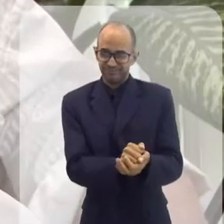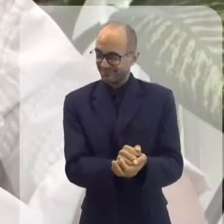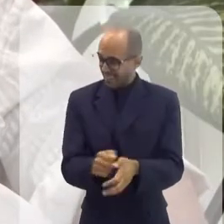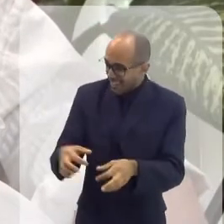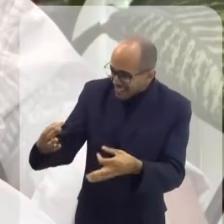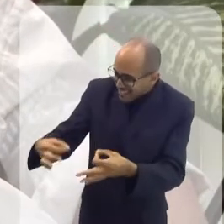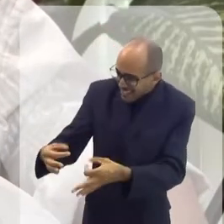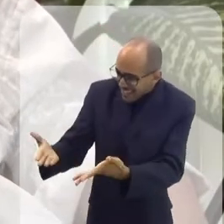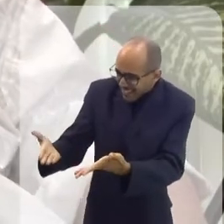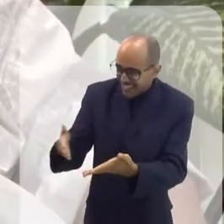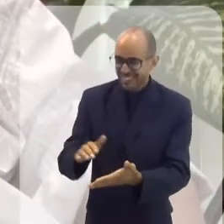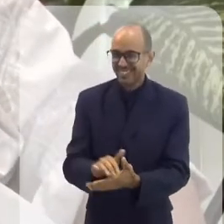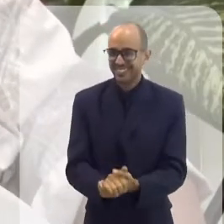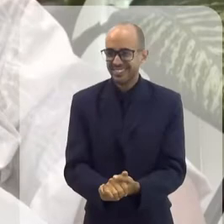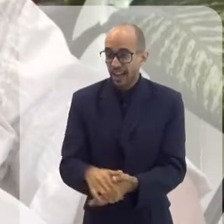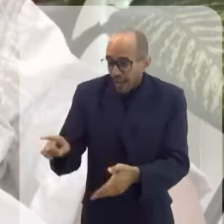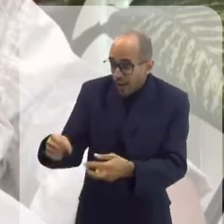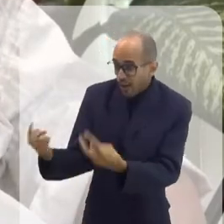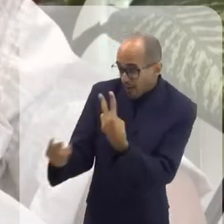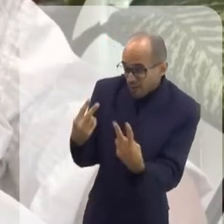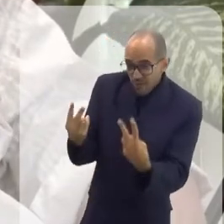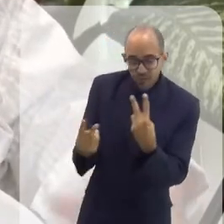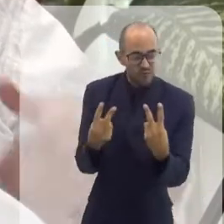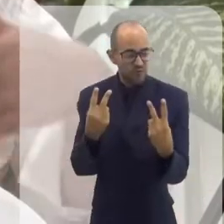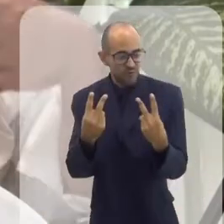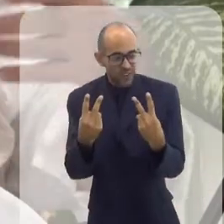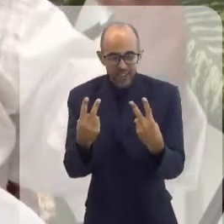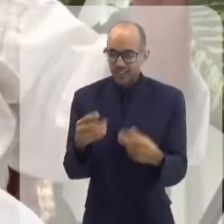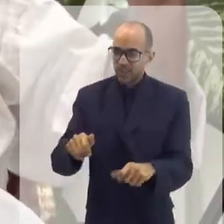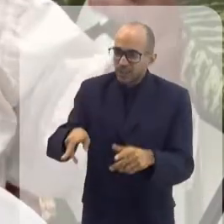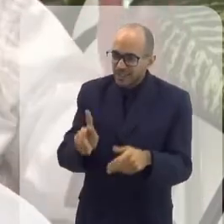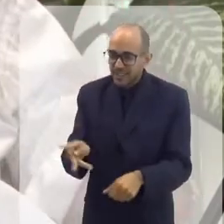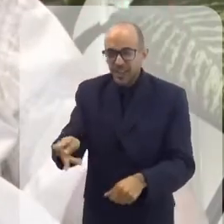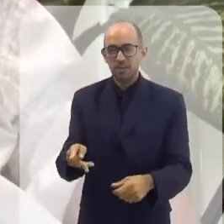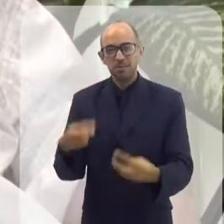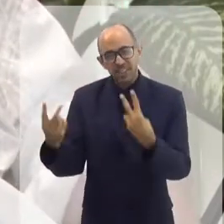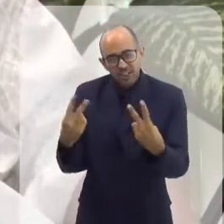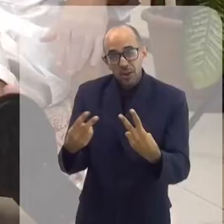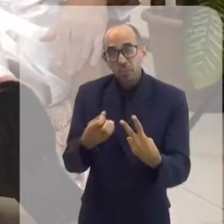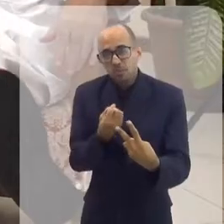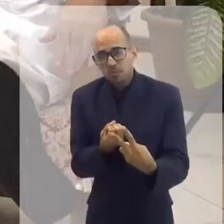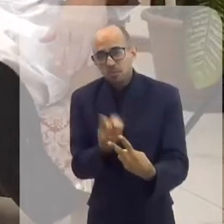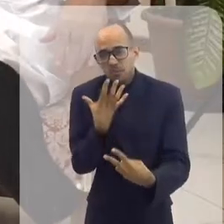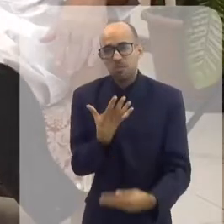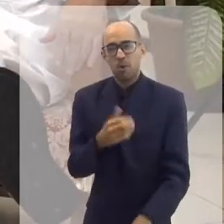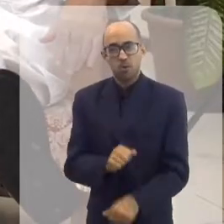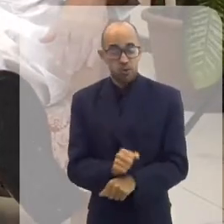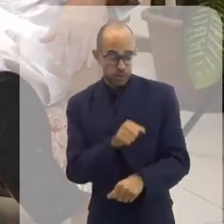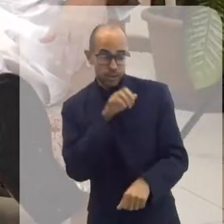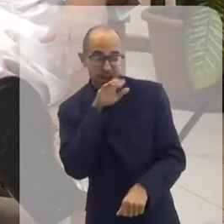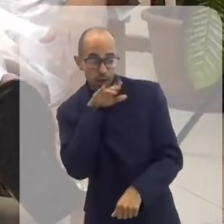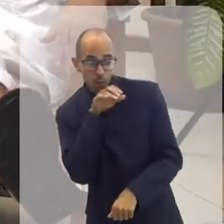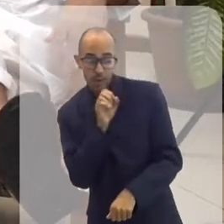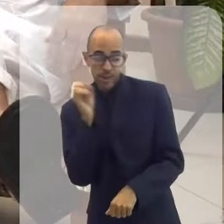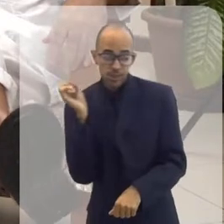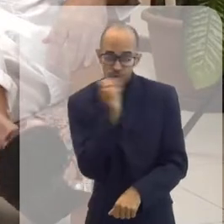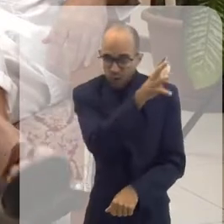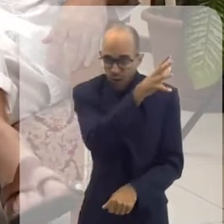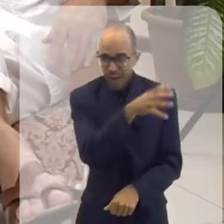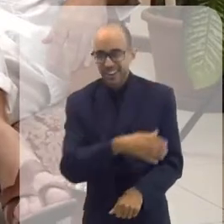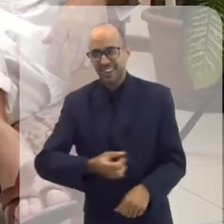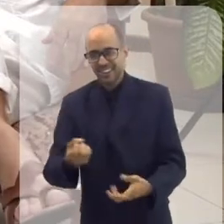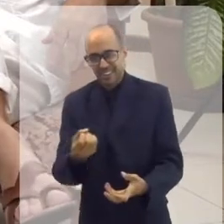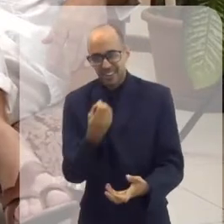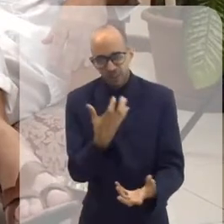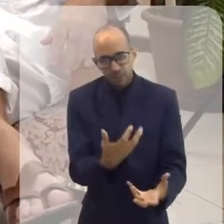faz parte tá certo é o vento né que sofre sempre boas brisas que sofre o que é ruim para longe